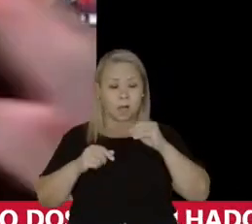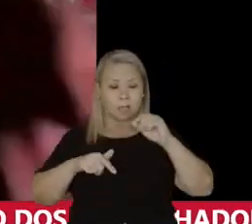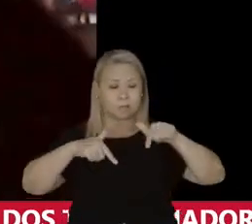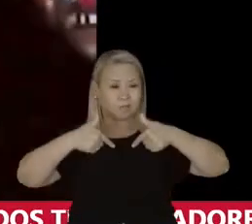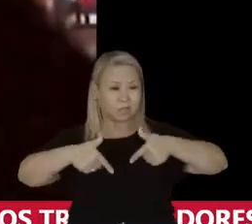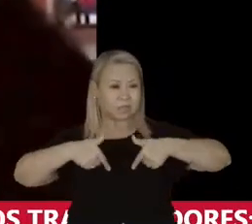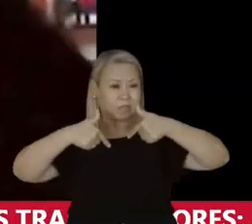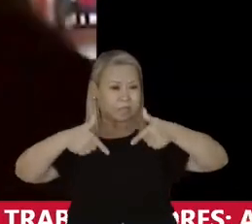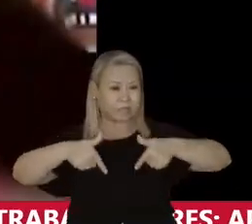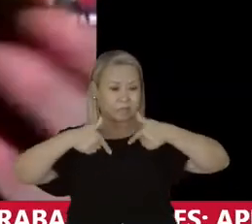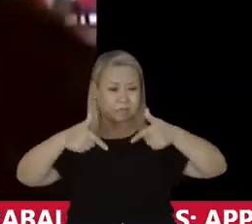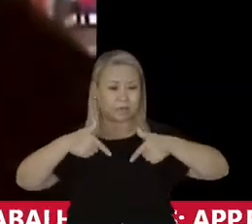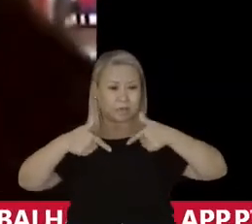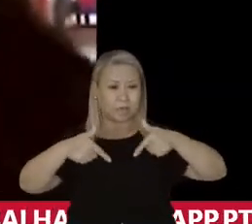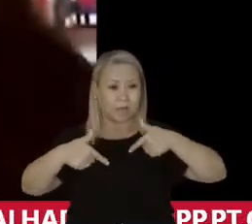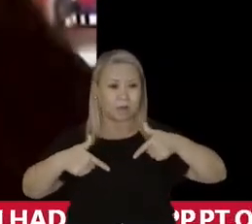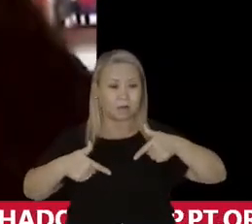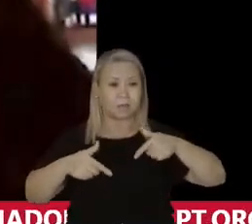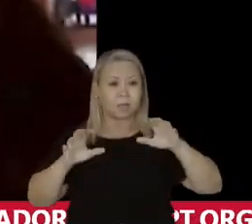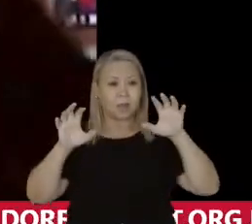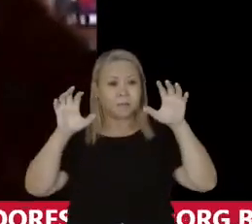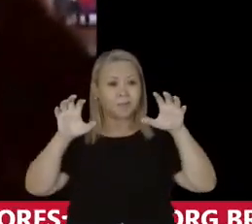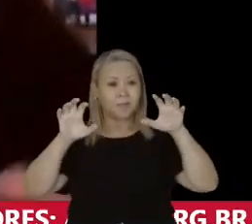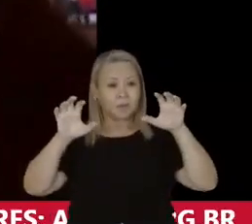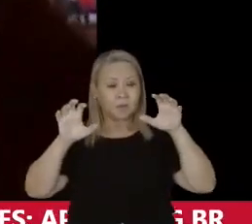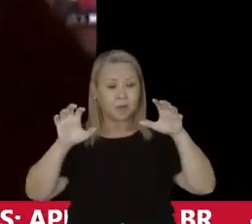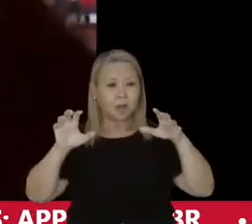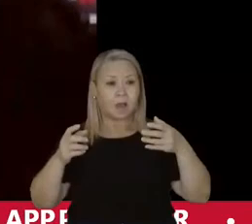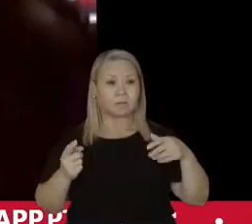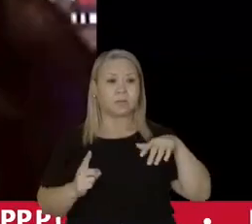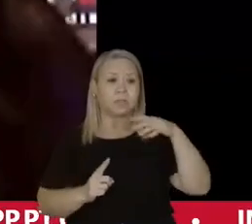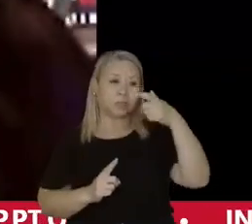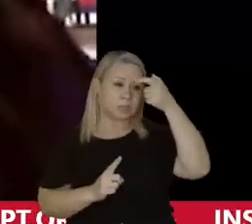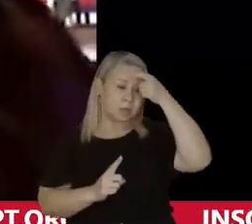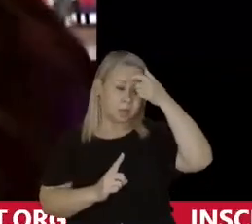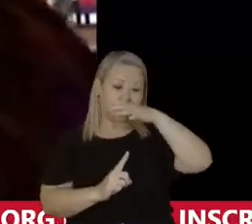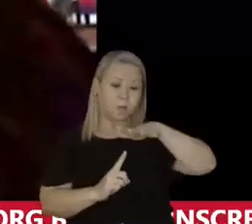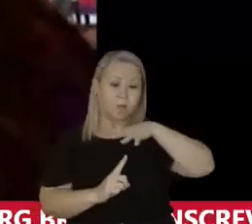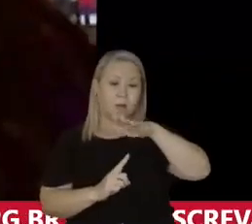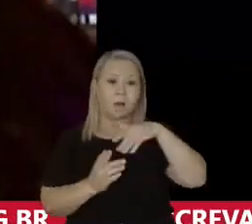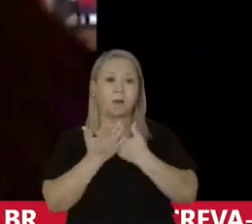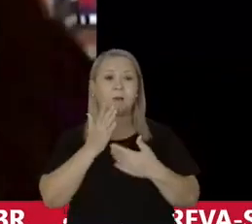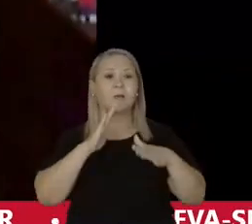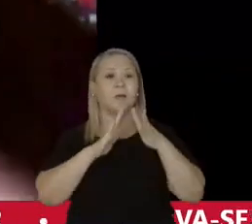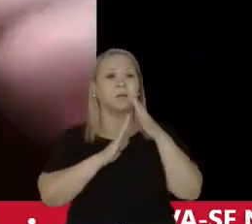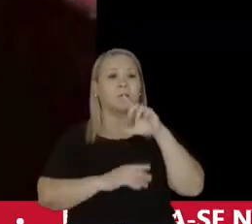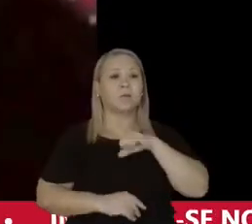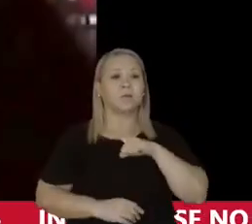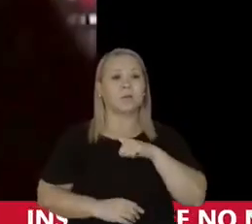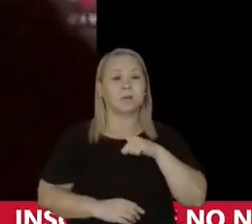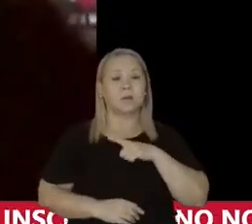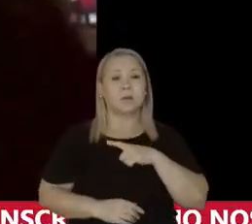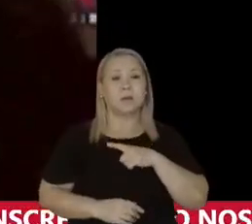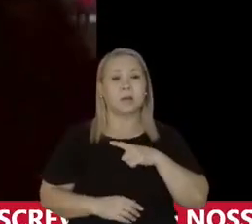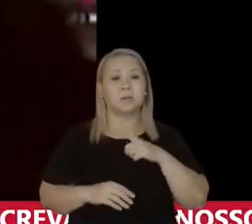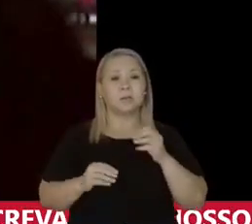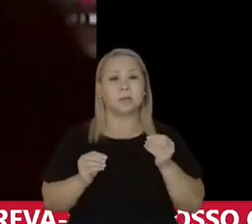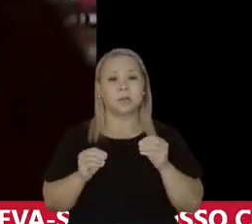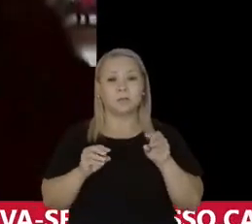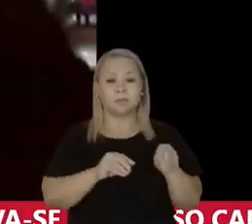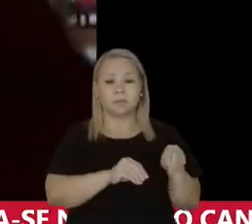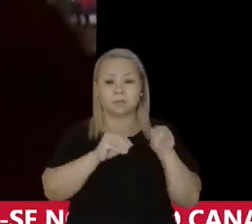batalha, né, fantasmagórica, moral, que a escola estaria sendo destituída da